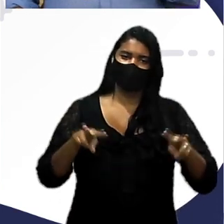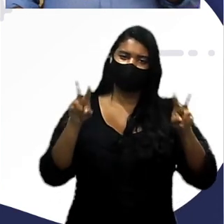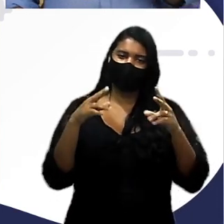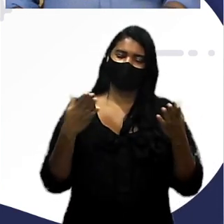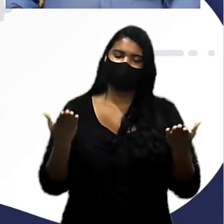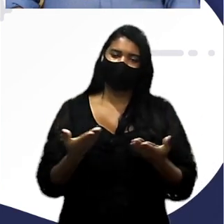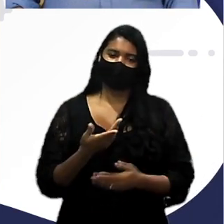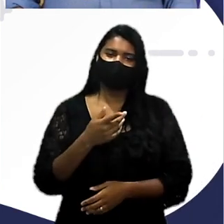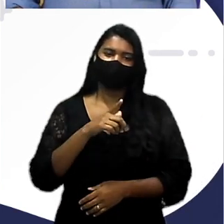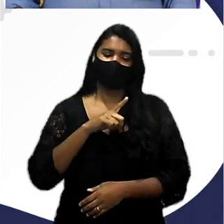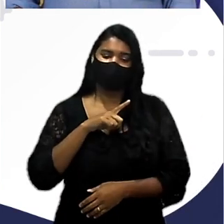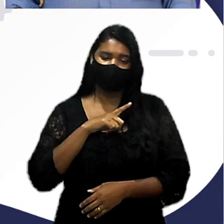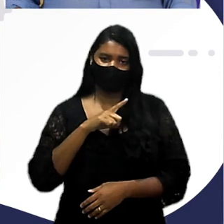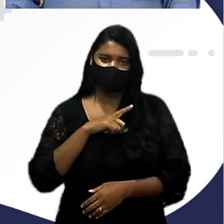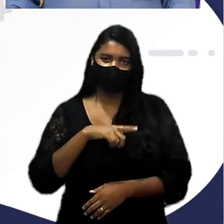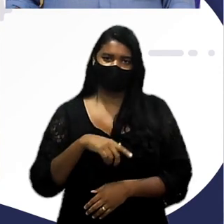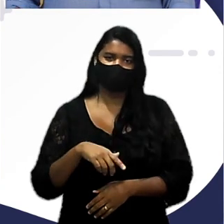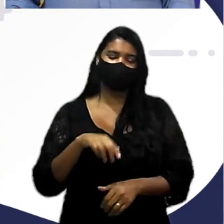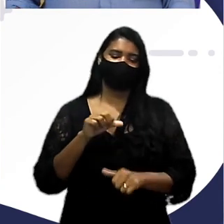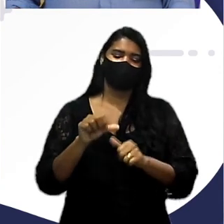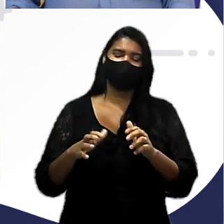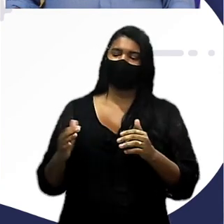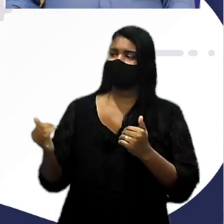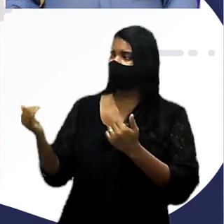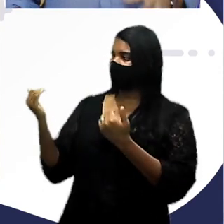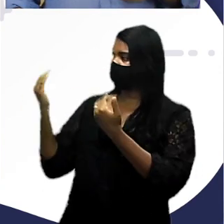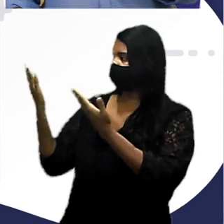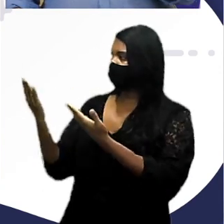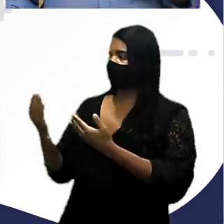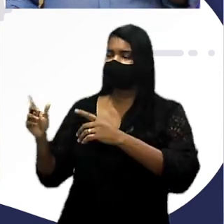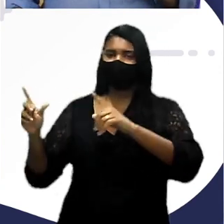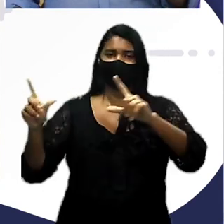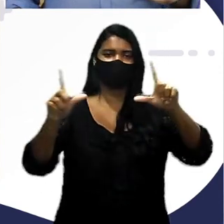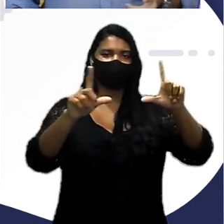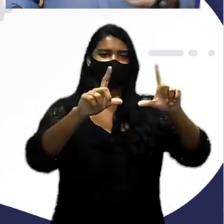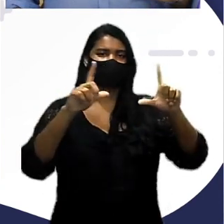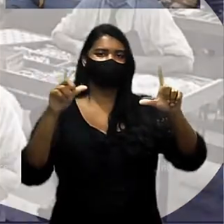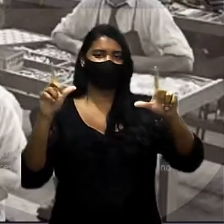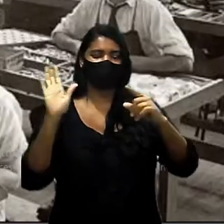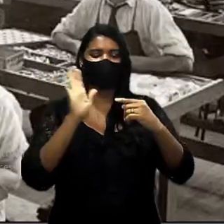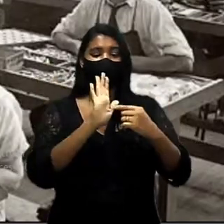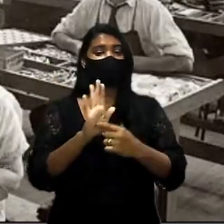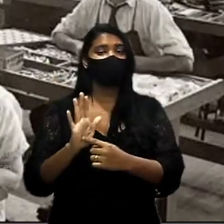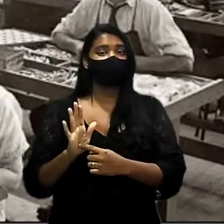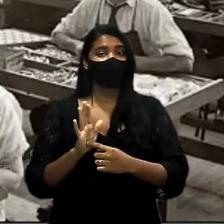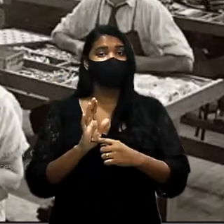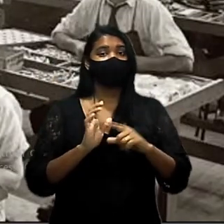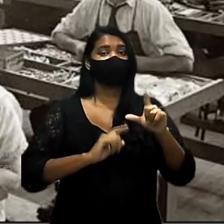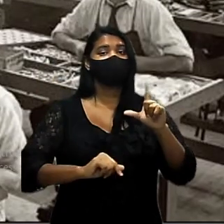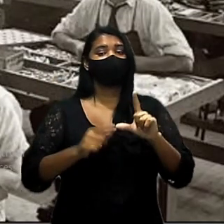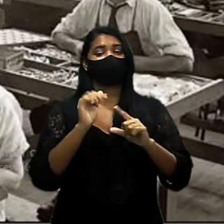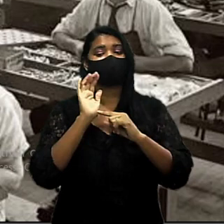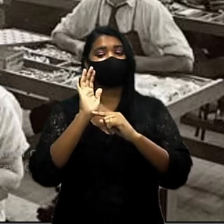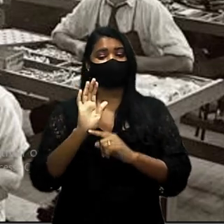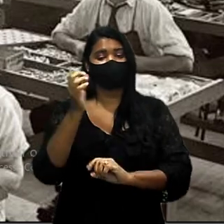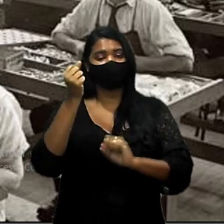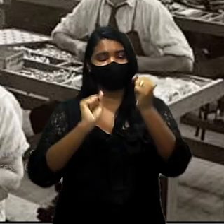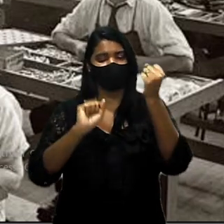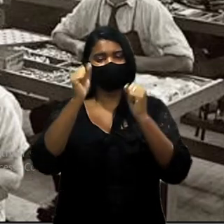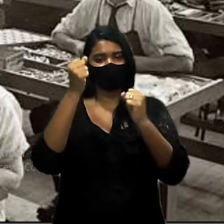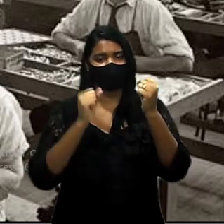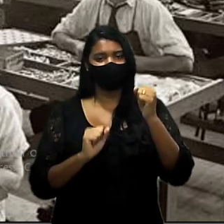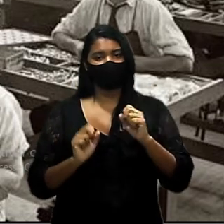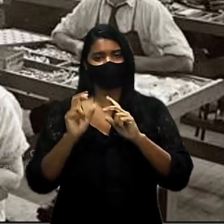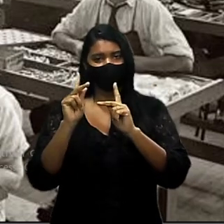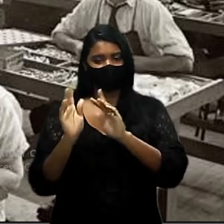gente tem aí desse slide mostra muito bem essa primeira lógica, que é a chamada lógica industrial, tá